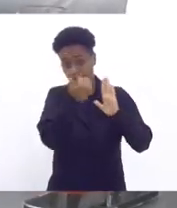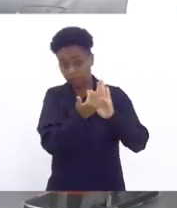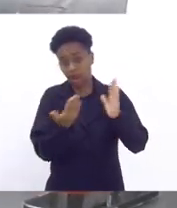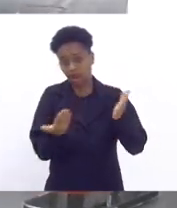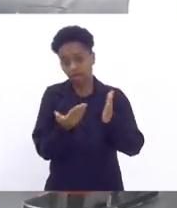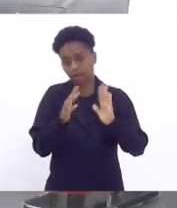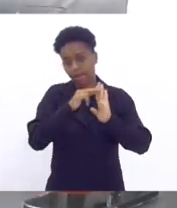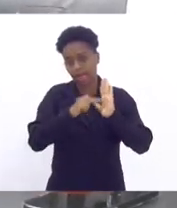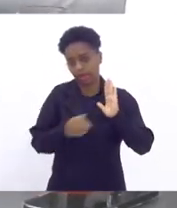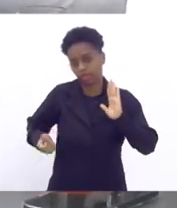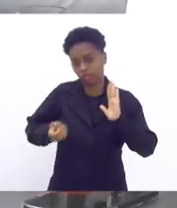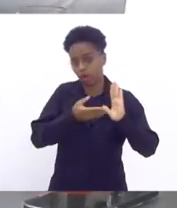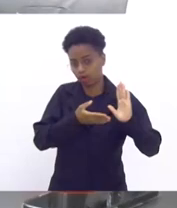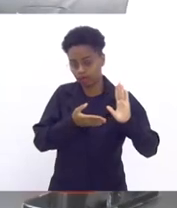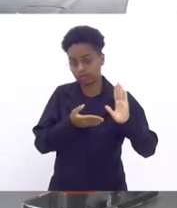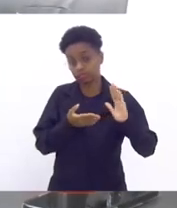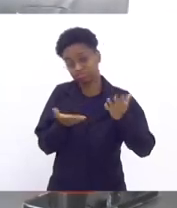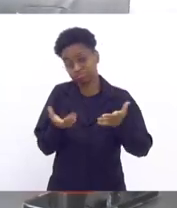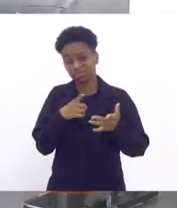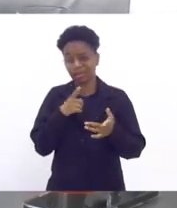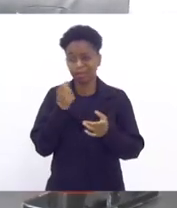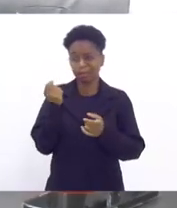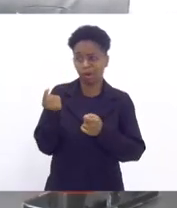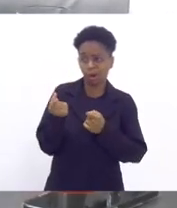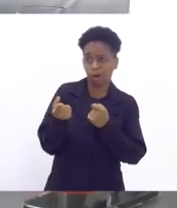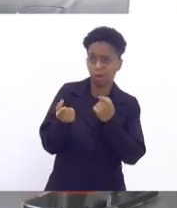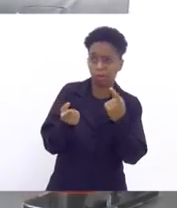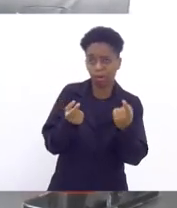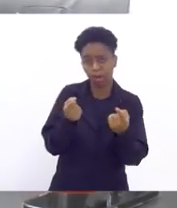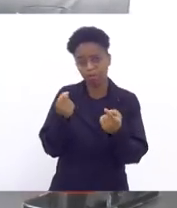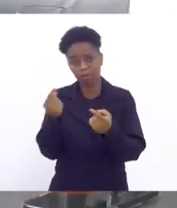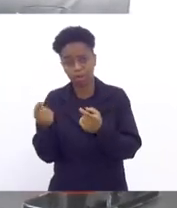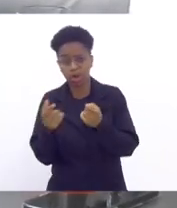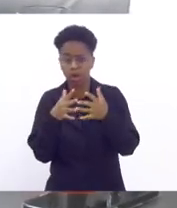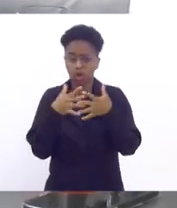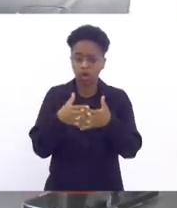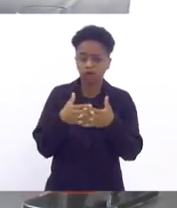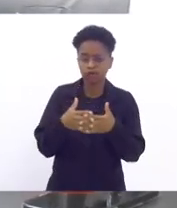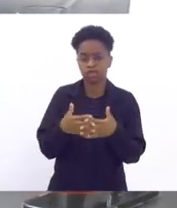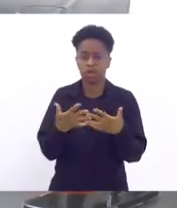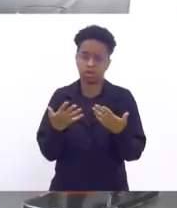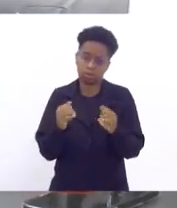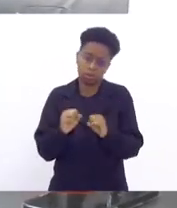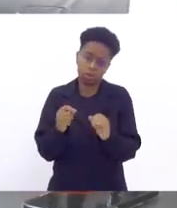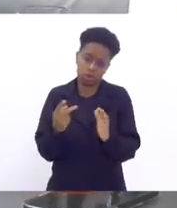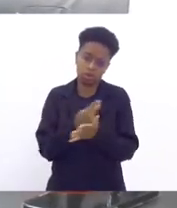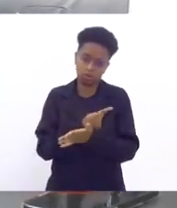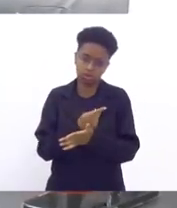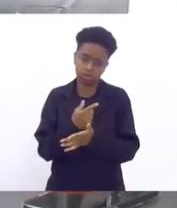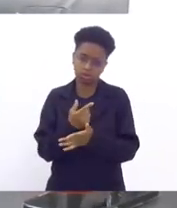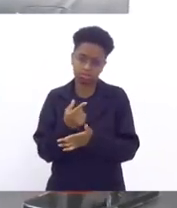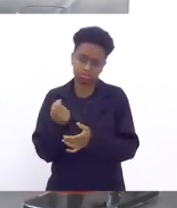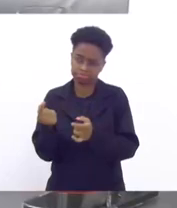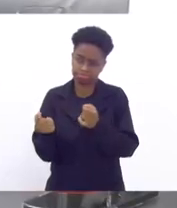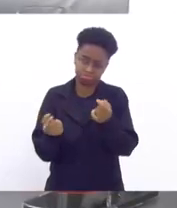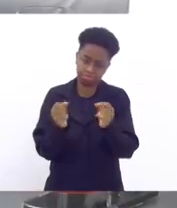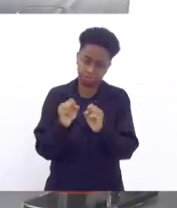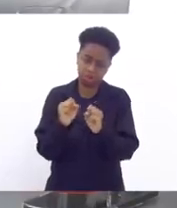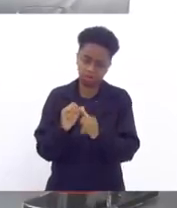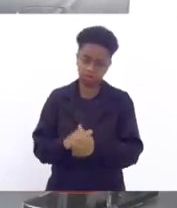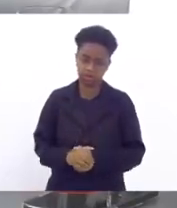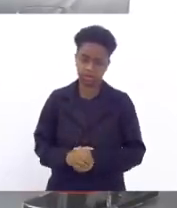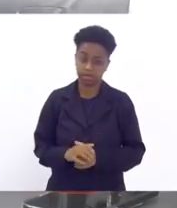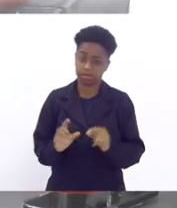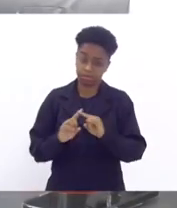nessa regra E aí eventuais celeumas ou conflitos que tenha entre um e outro aí Pode sim